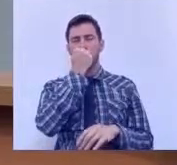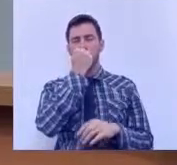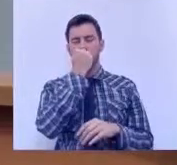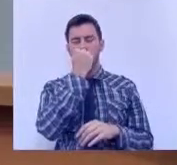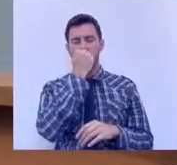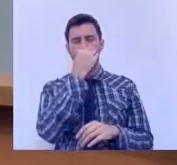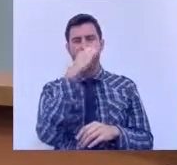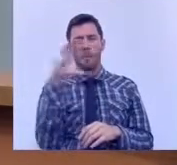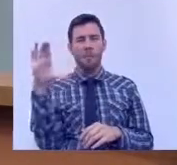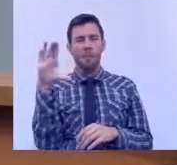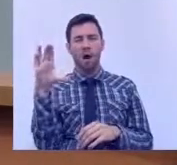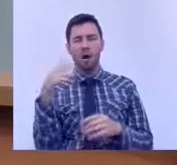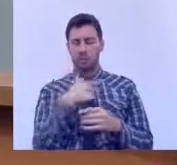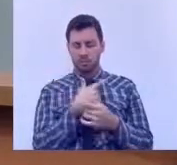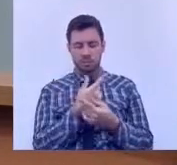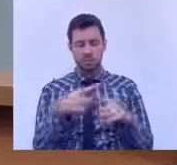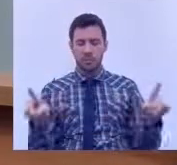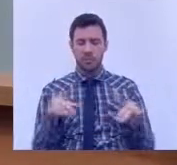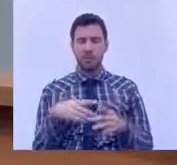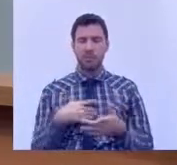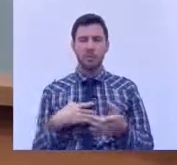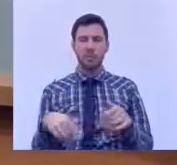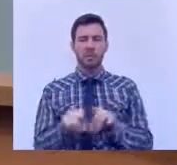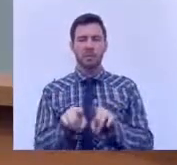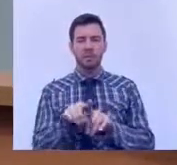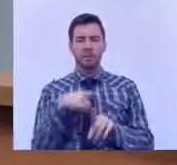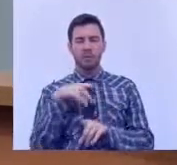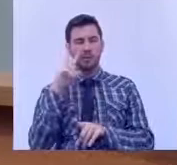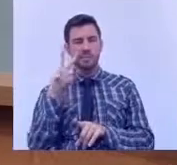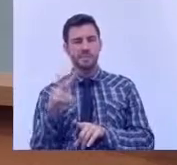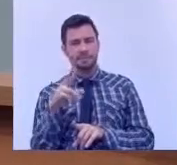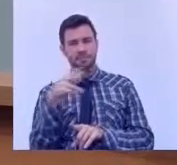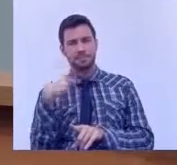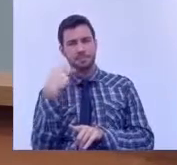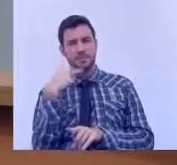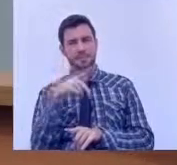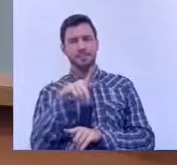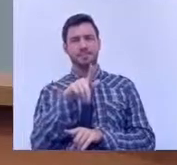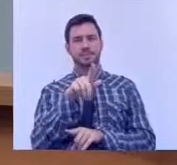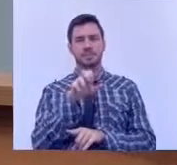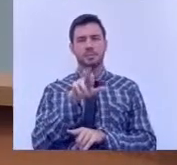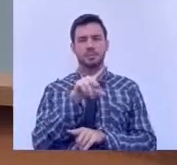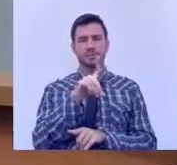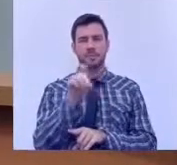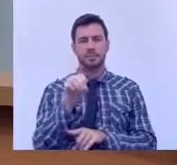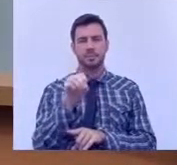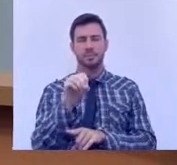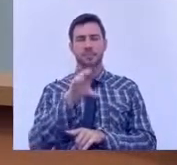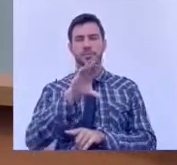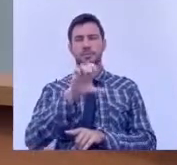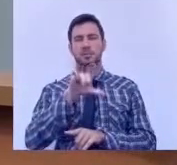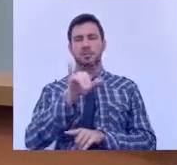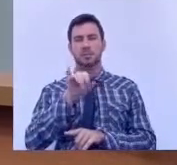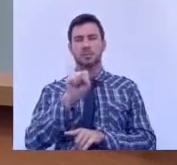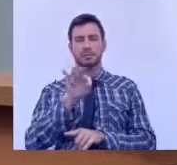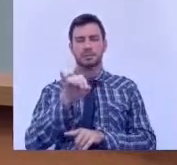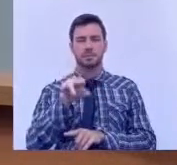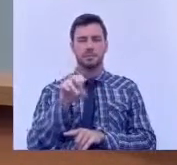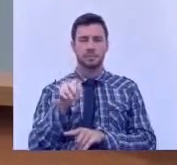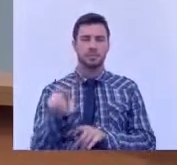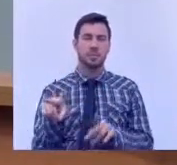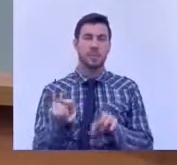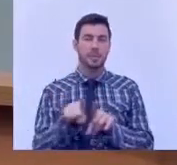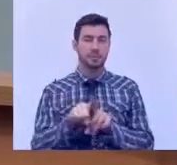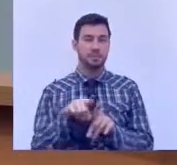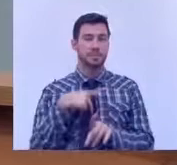vendo aqui o líder da oposição, vereador Geraldo Celestino. Não podemos nos calar. Tem a questão que foi falada também pelo nobre